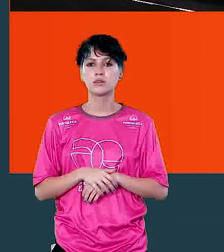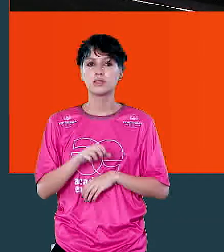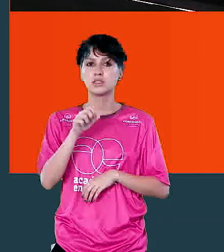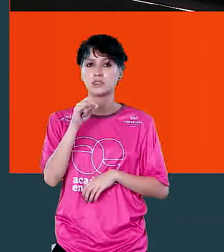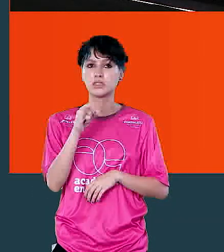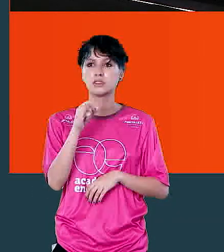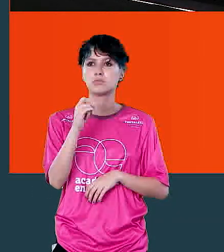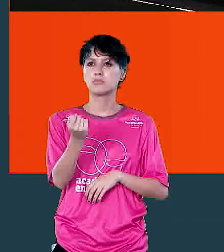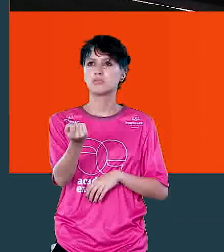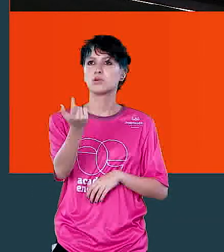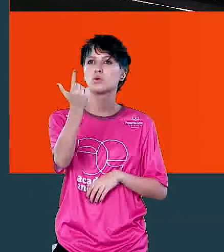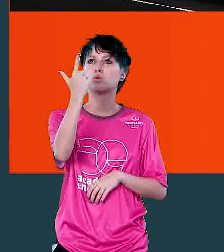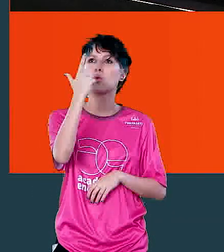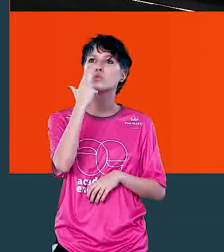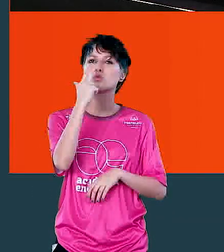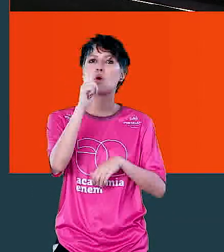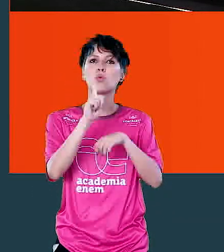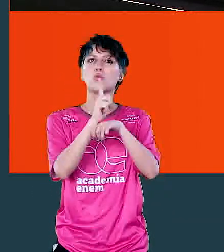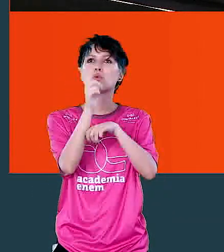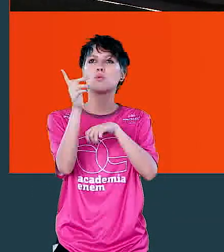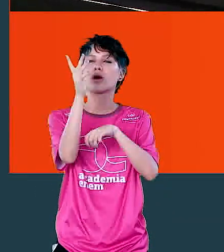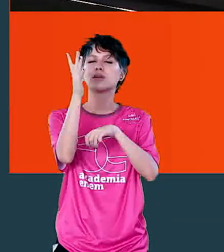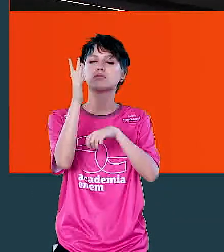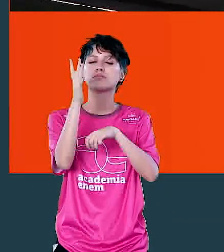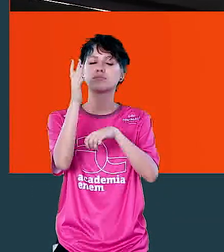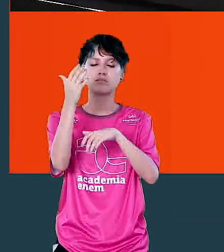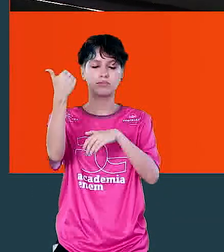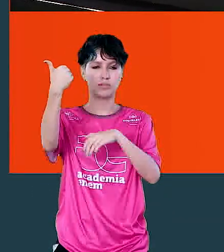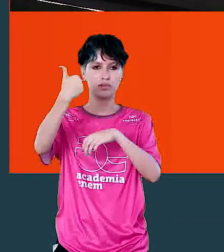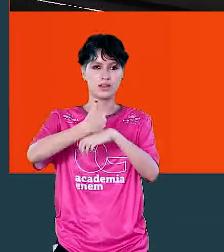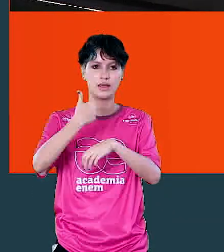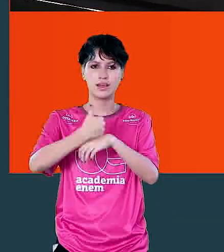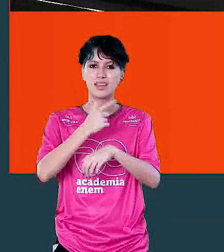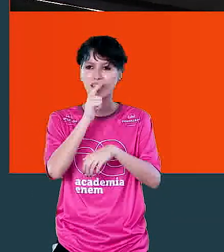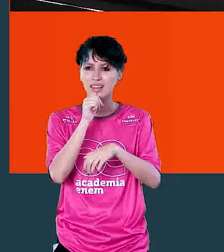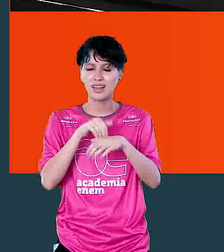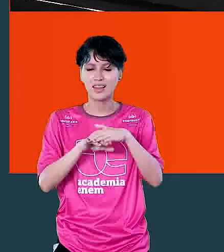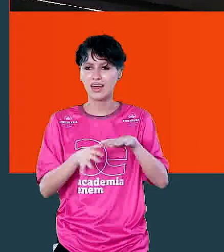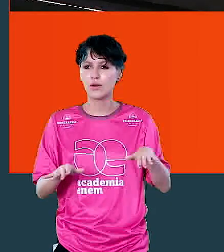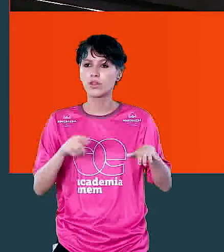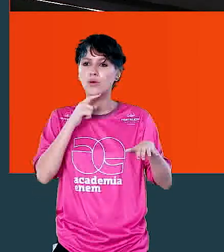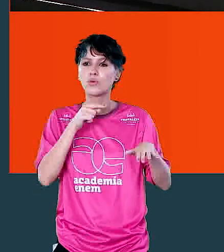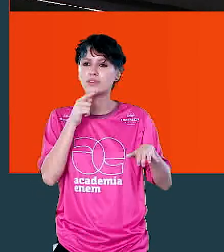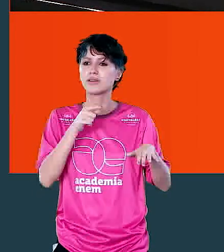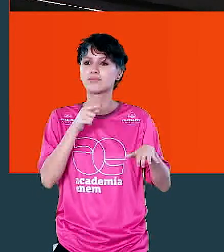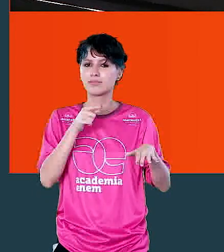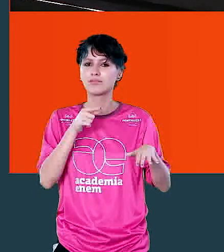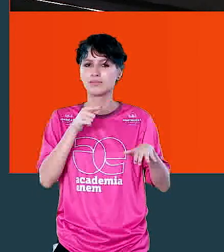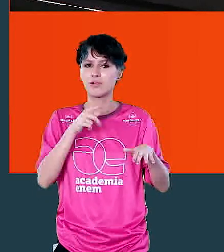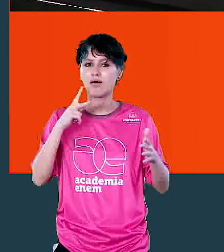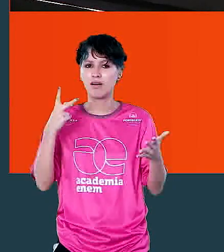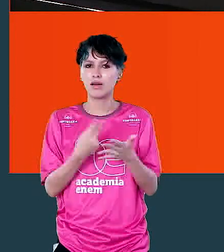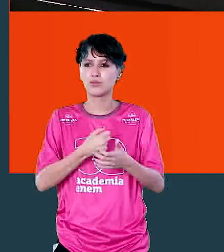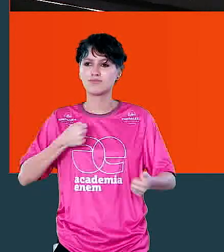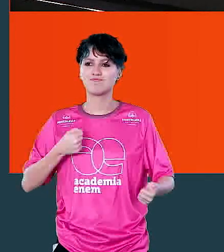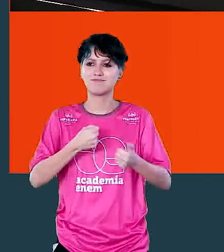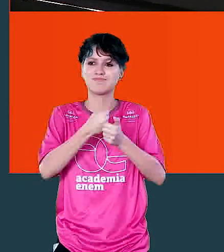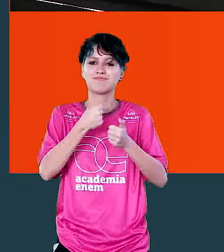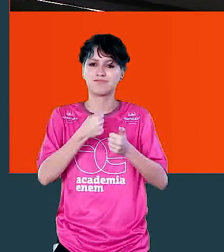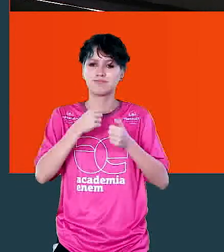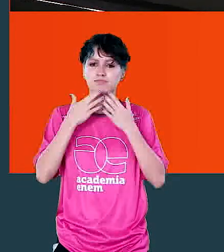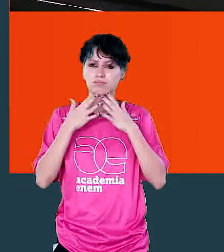passa, se o oxigênio não passa, não tem vida. É por isso que causa um impacto ambiental. Por que a letra E está